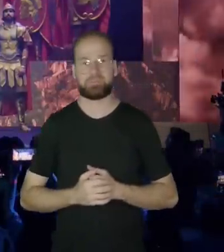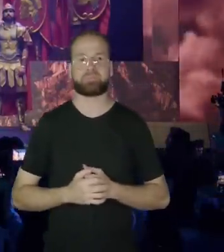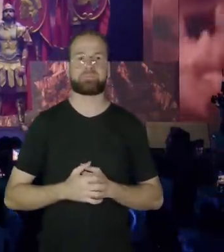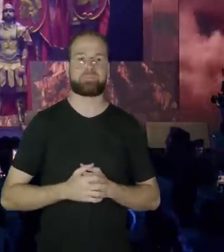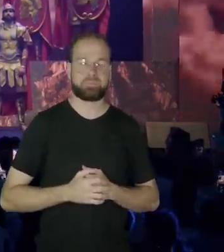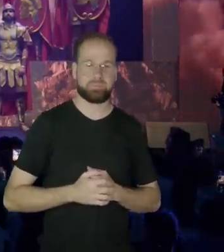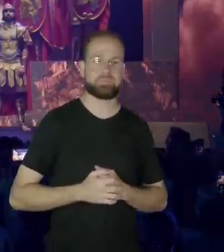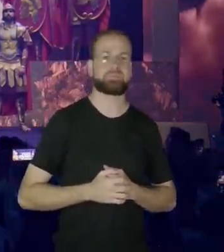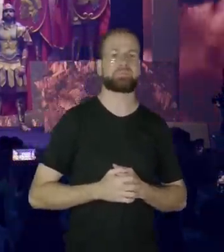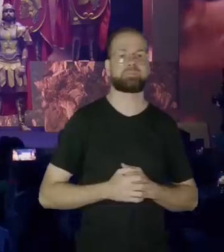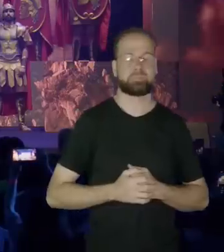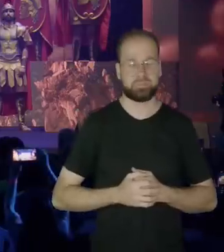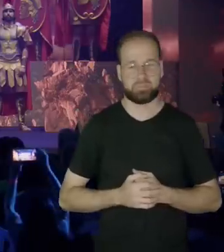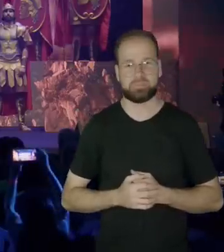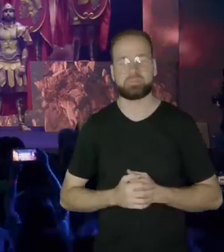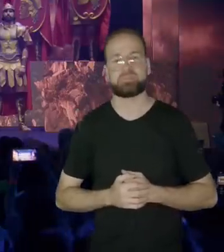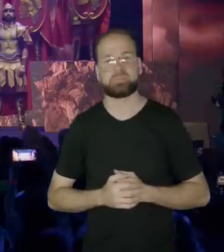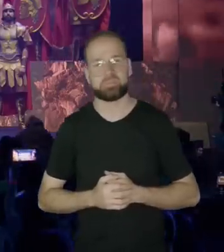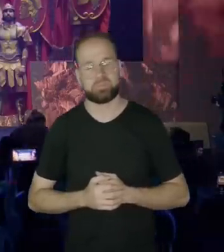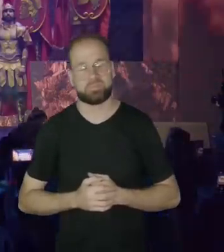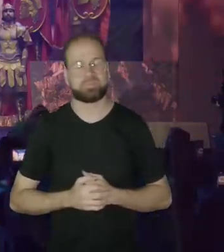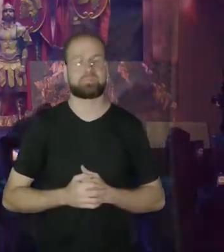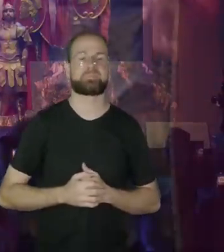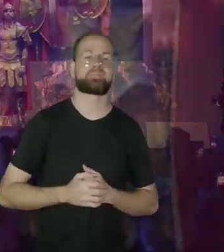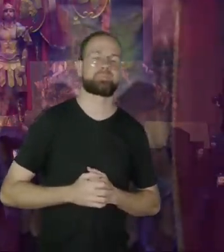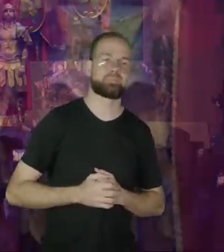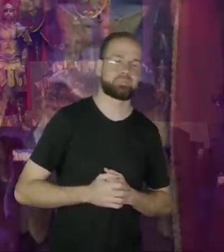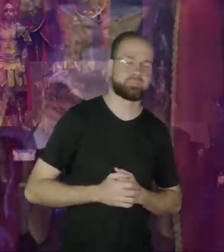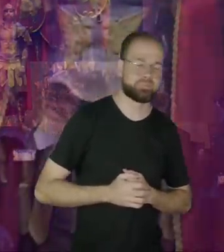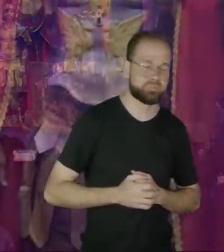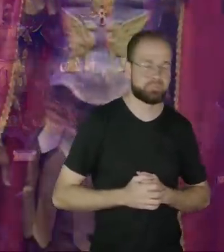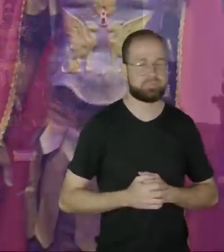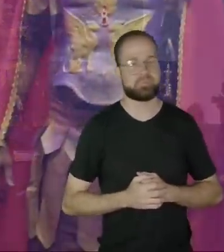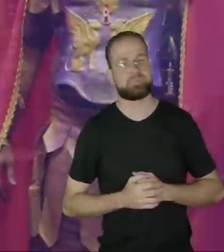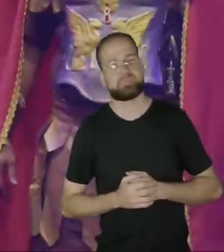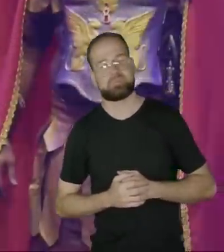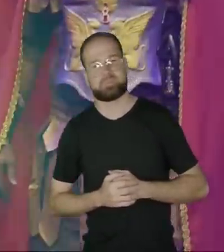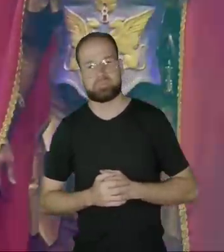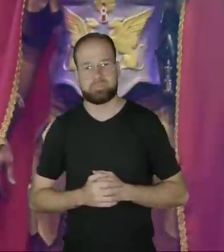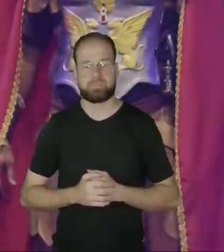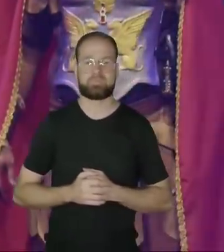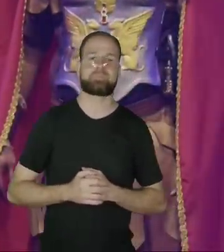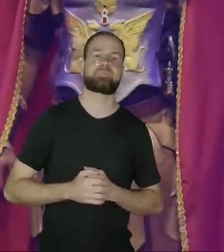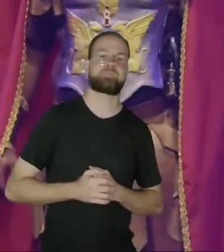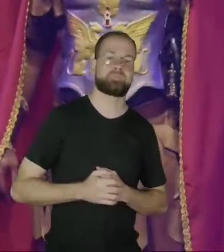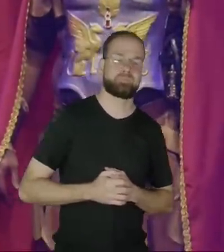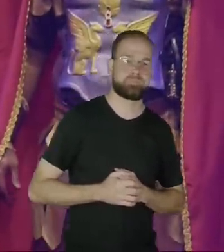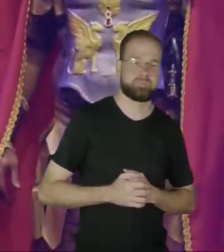encontrar. Oh.